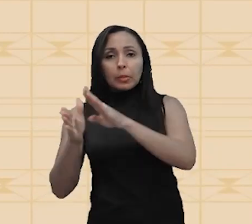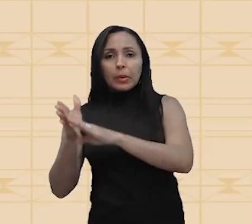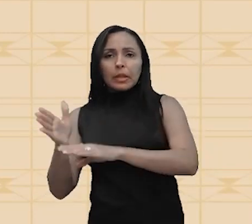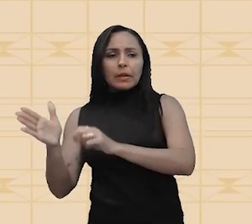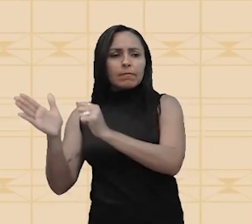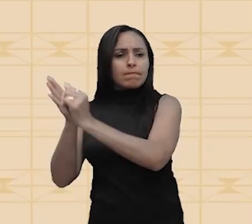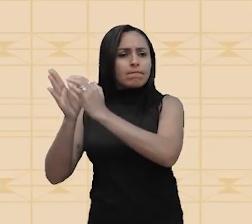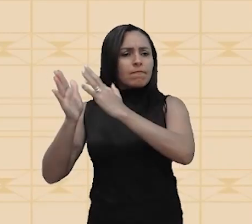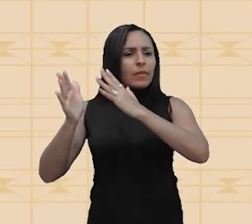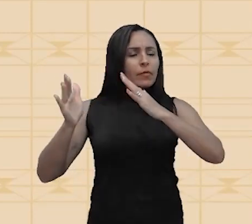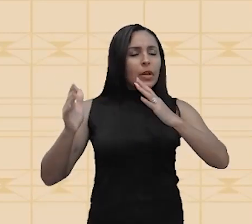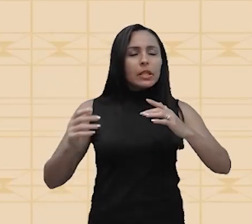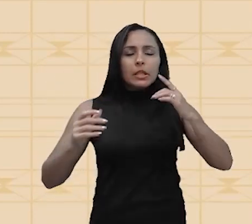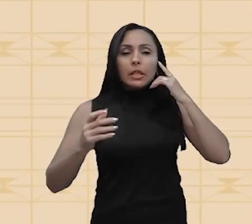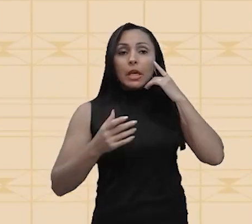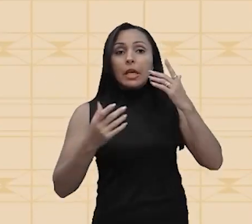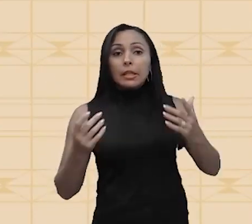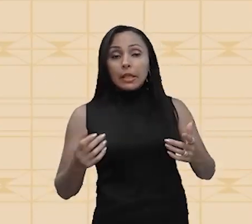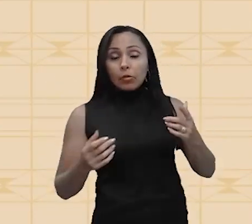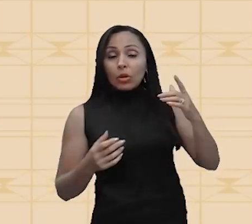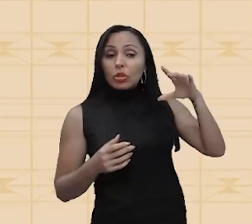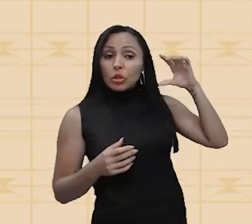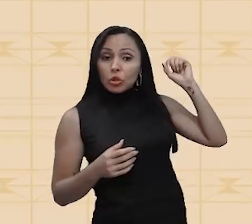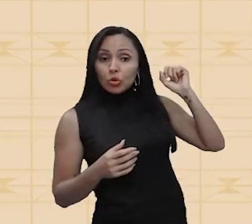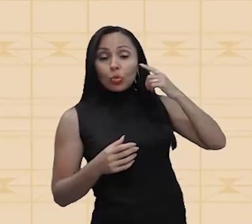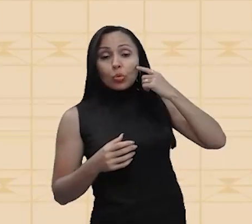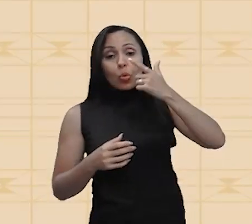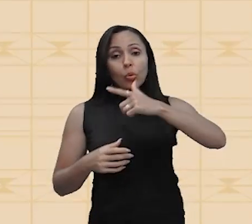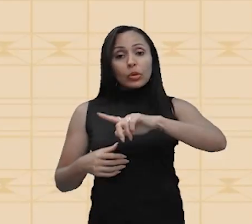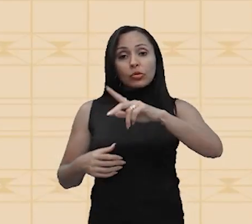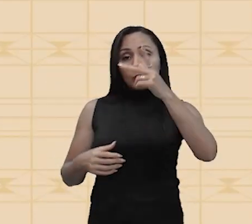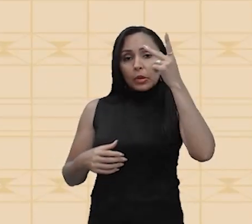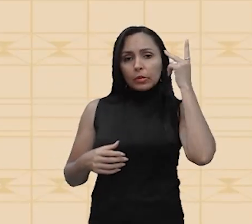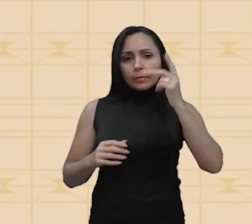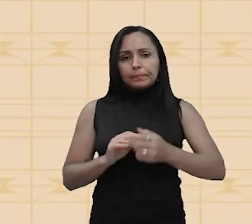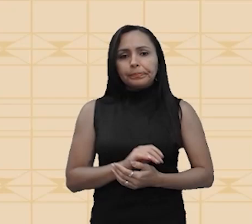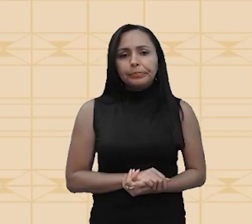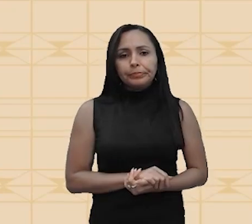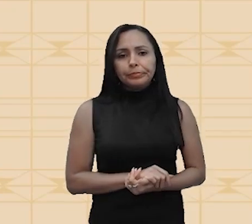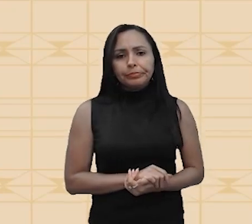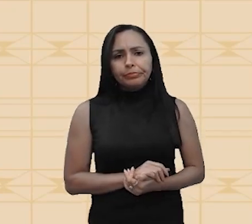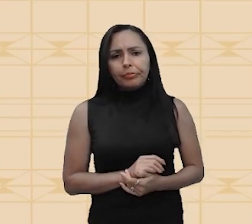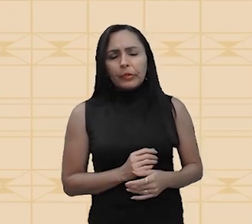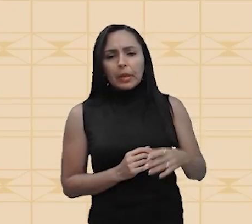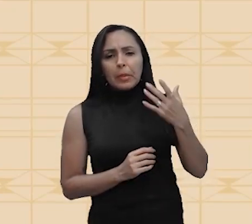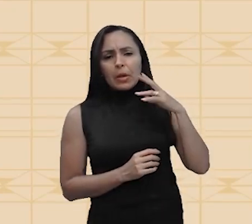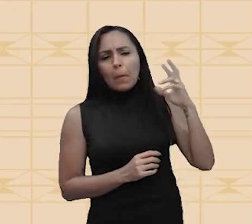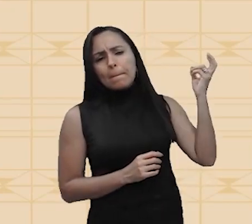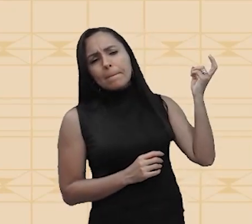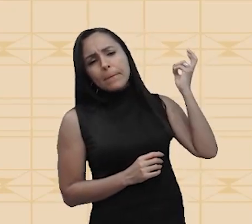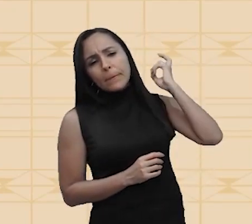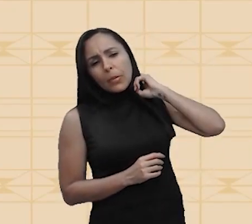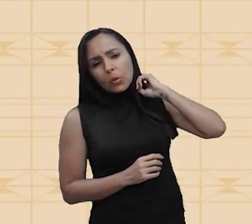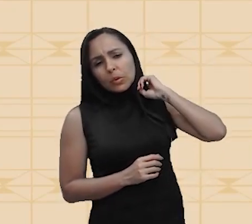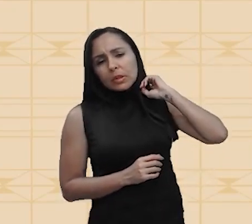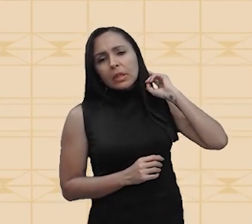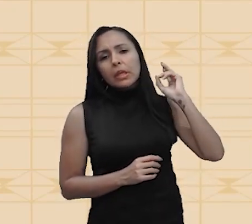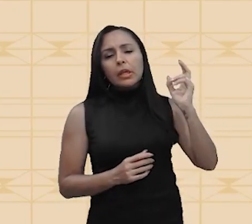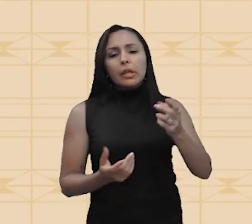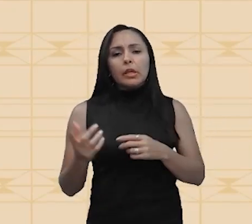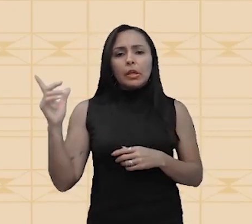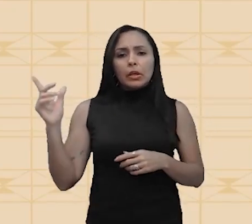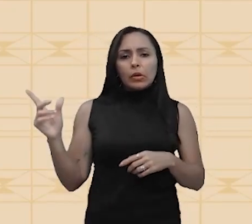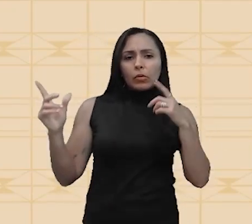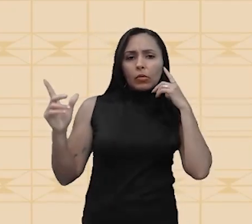esse fenômeno que permite que a gente escute outras pessoas. Bom, morcegos, radares utilizam da reflexão exatamente